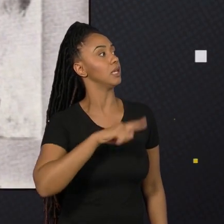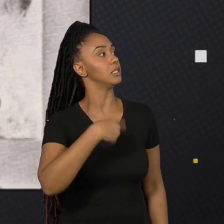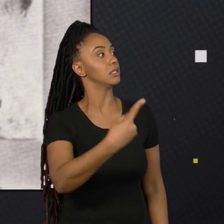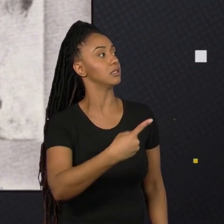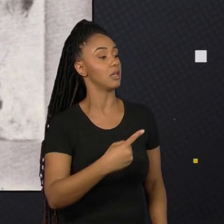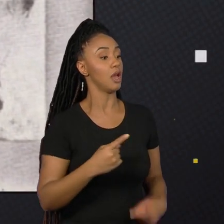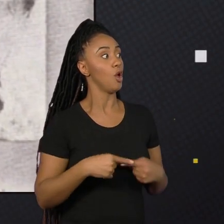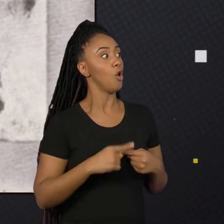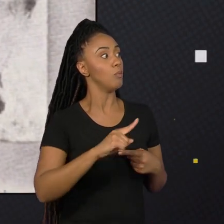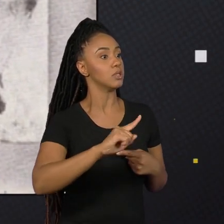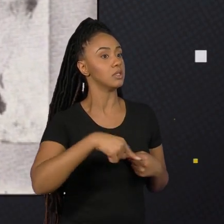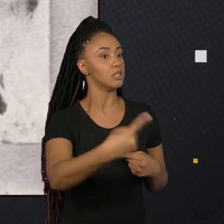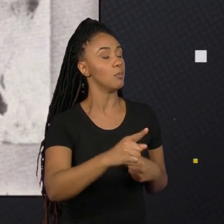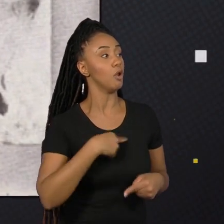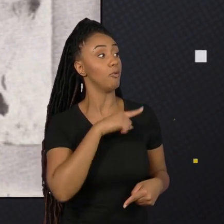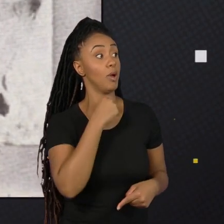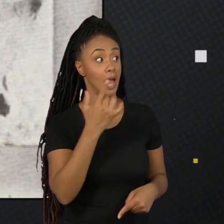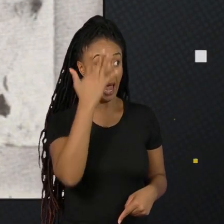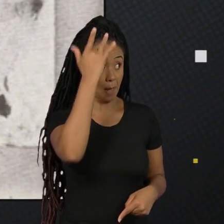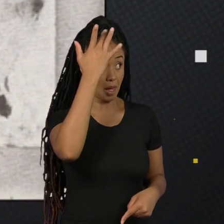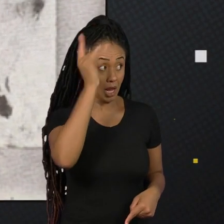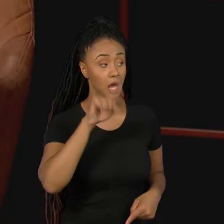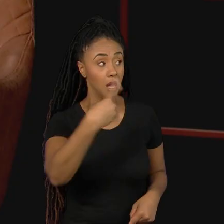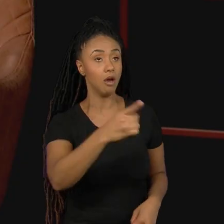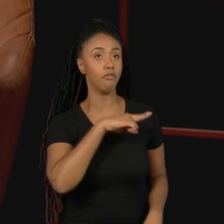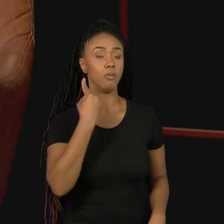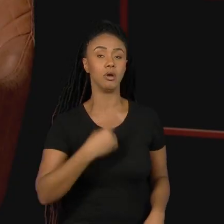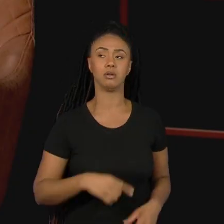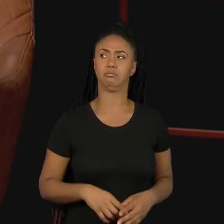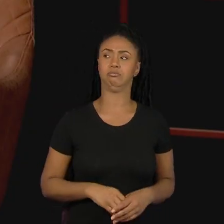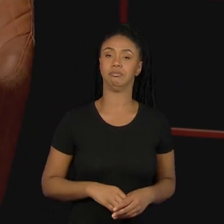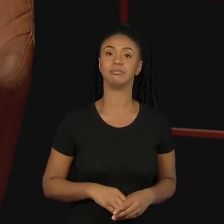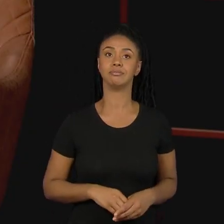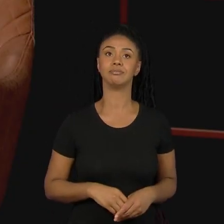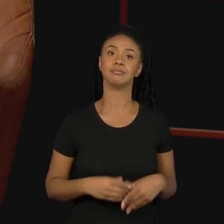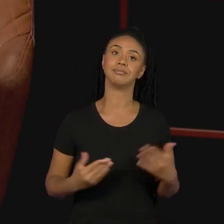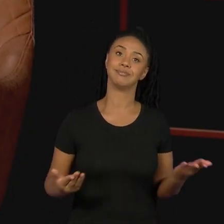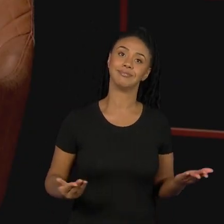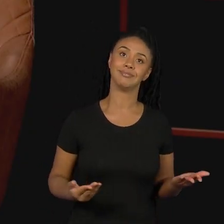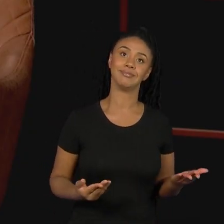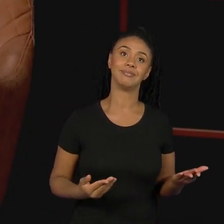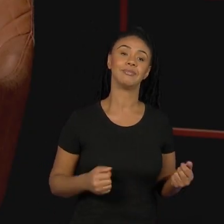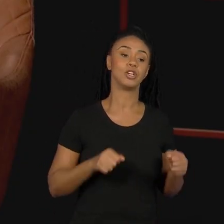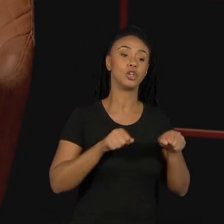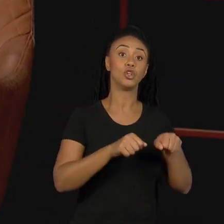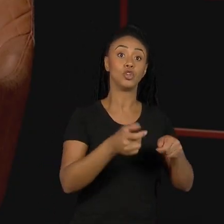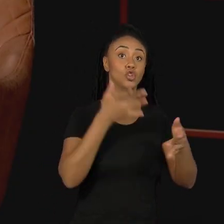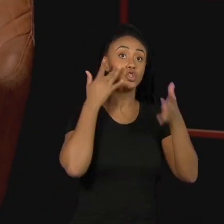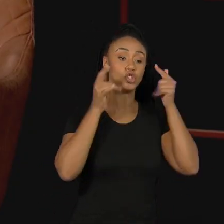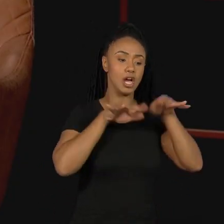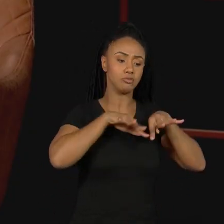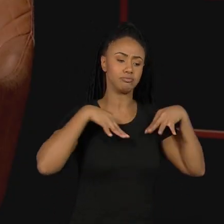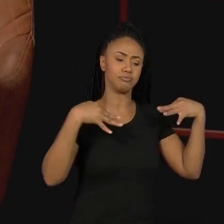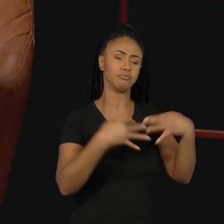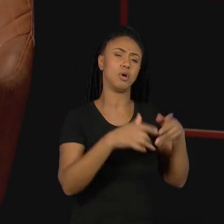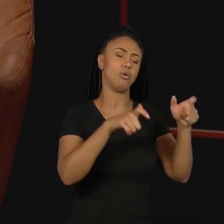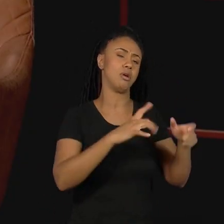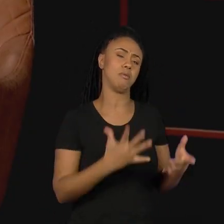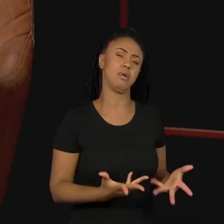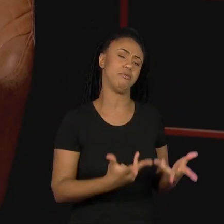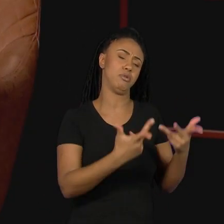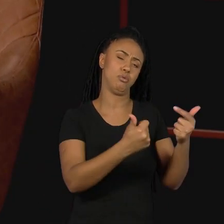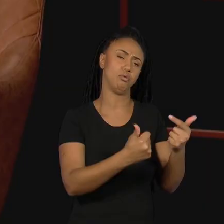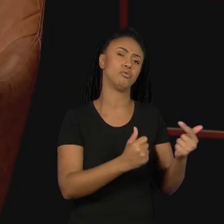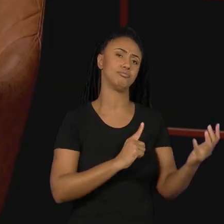semana. Vou morrer depois da manhã. E o Teatro de Arena, aquele lugarzinho maravilhoso que nos abrigou, foi um pedaço da minha vida muito importante.